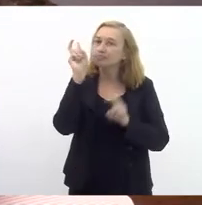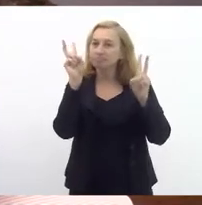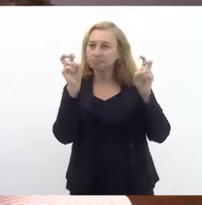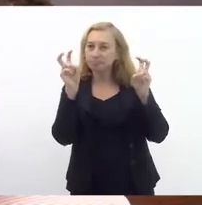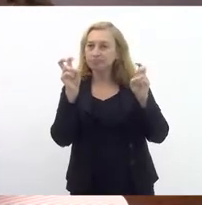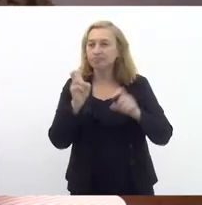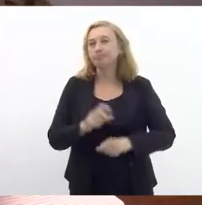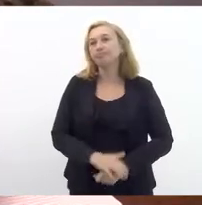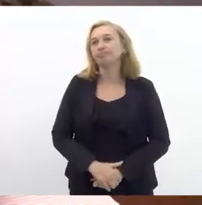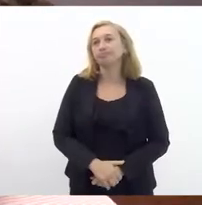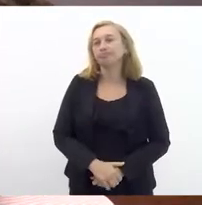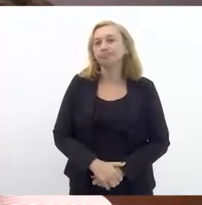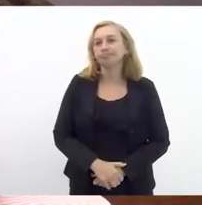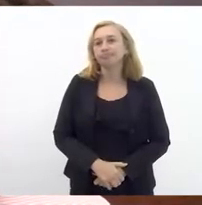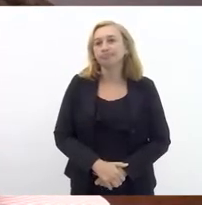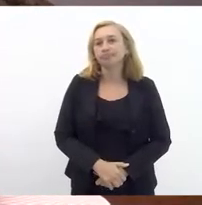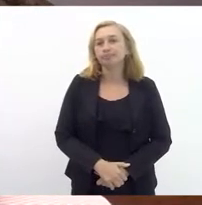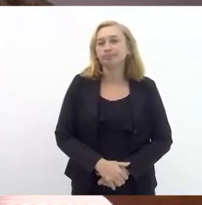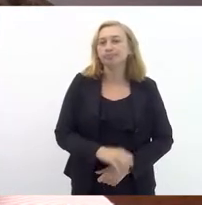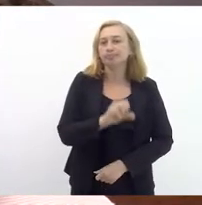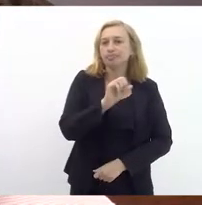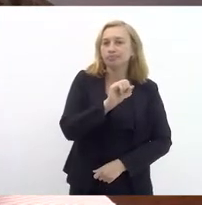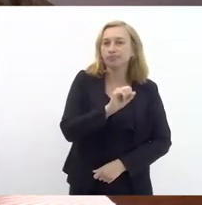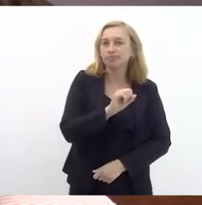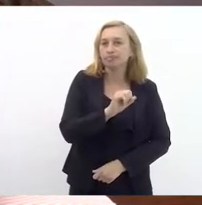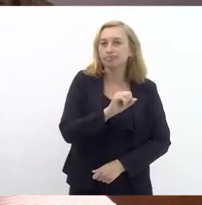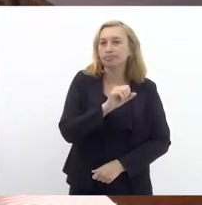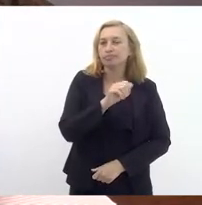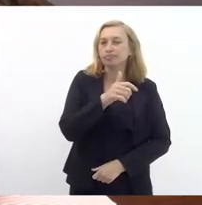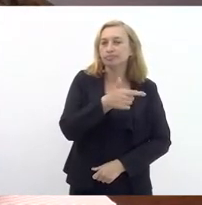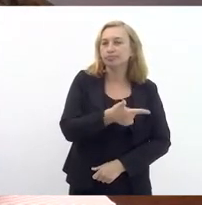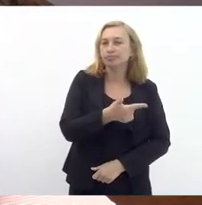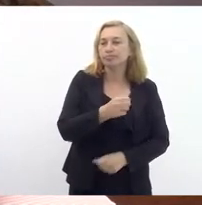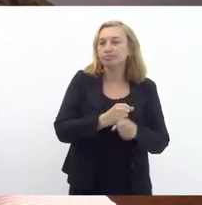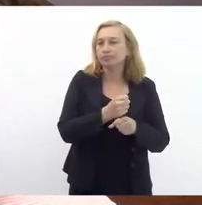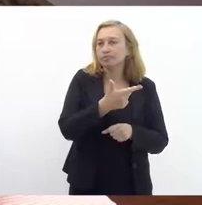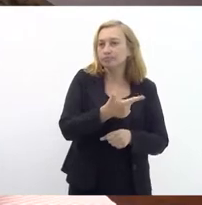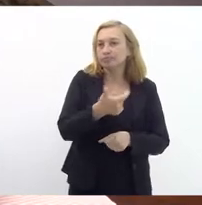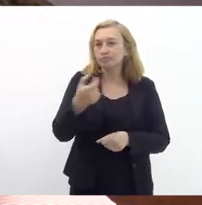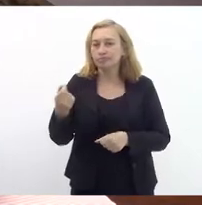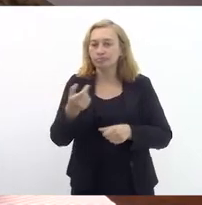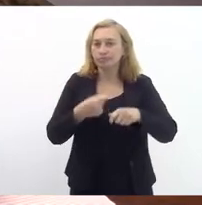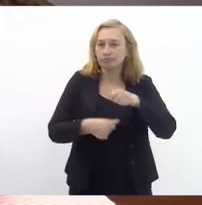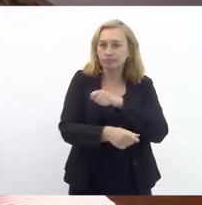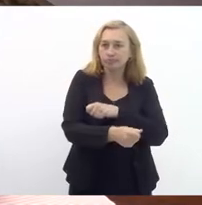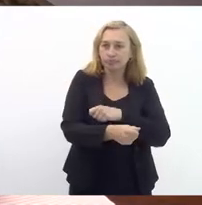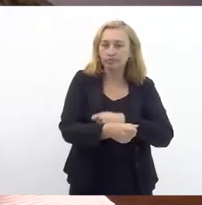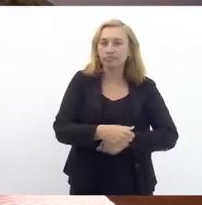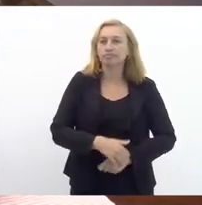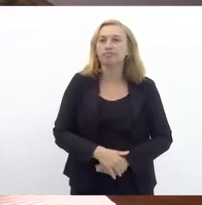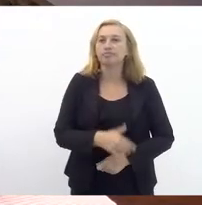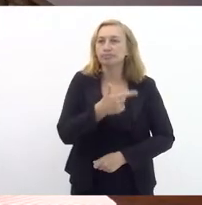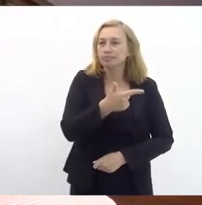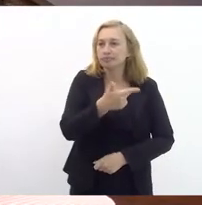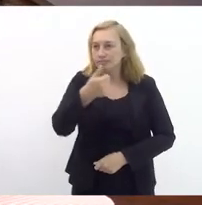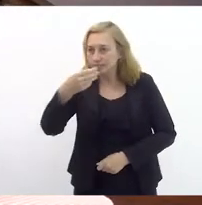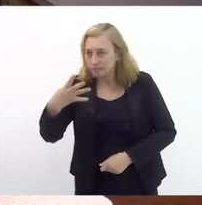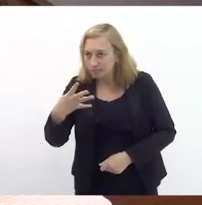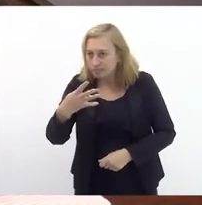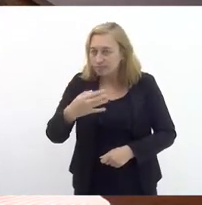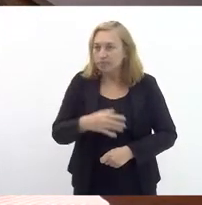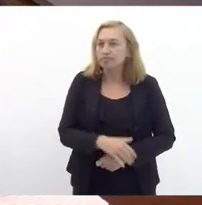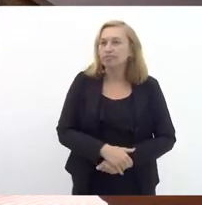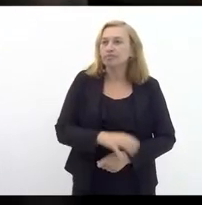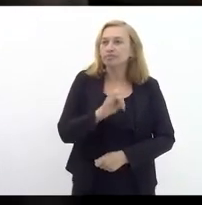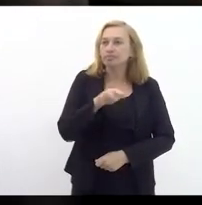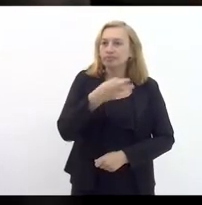tá? Oitavo aditivo, celebrado em 2010, um rol de investimentos, veio o nono aditivo em 2014, as